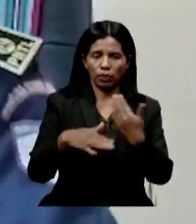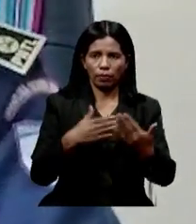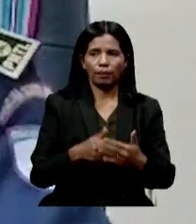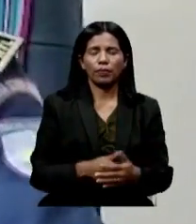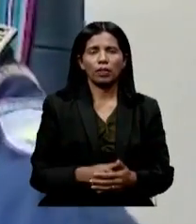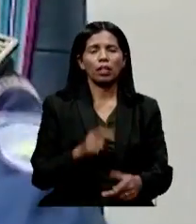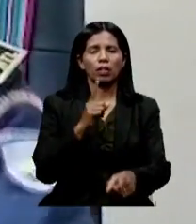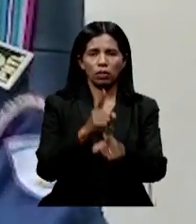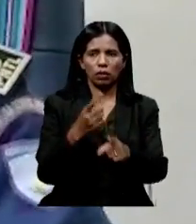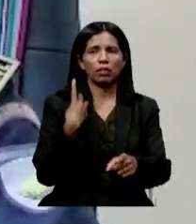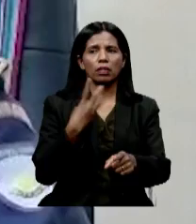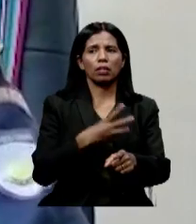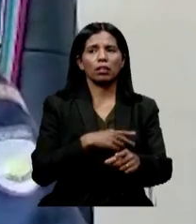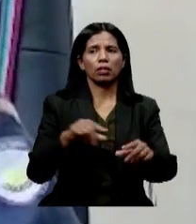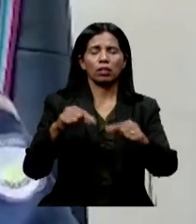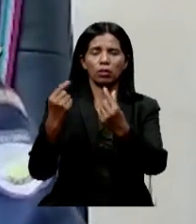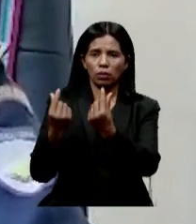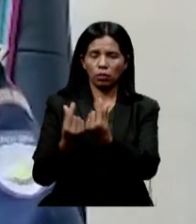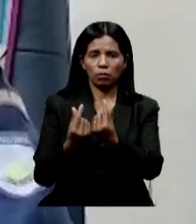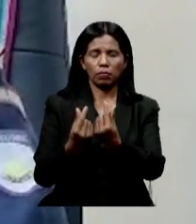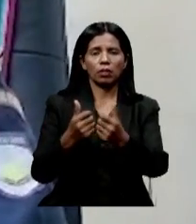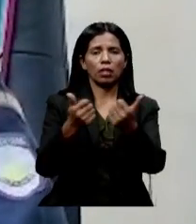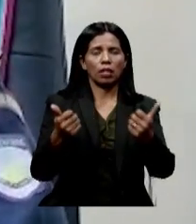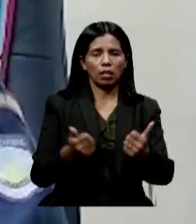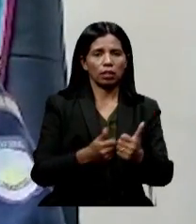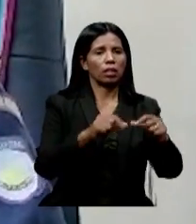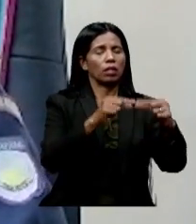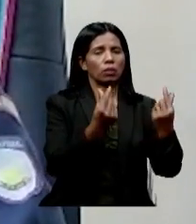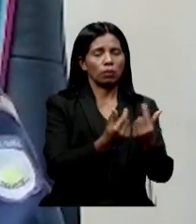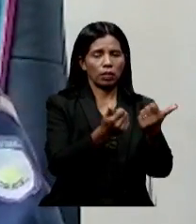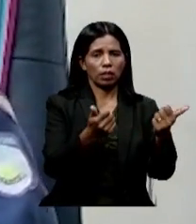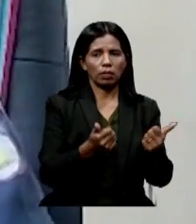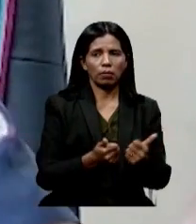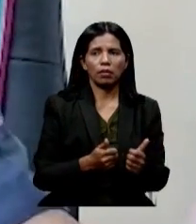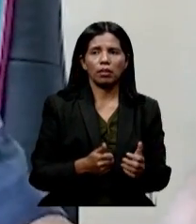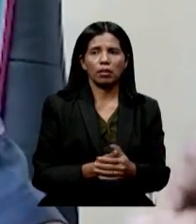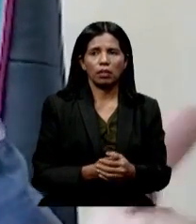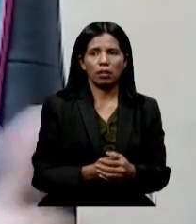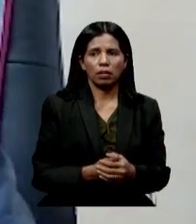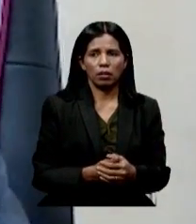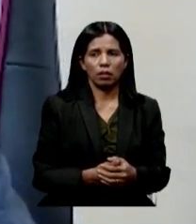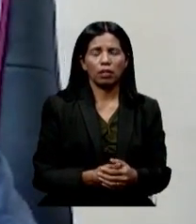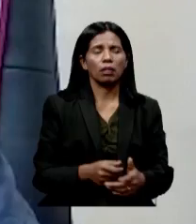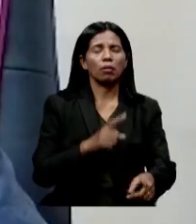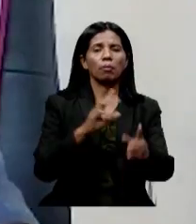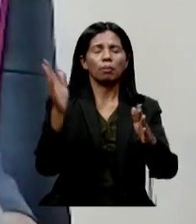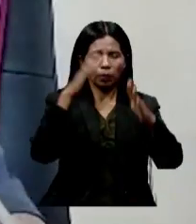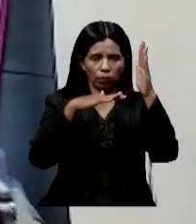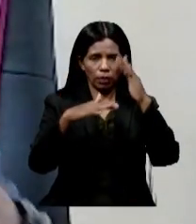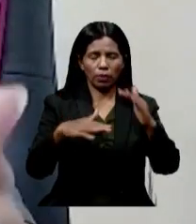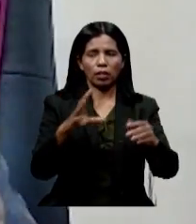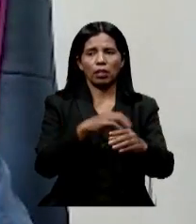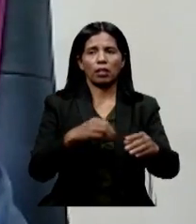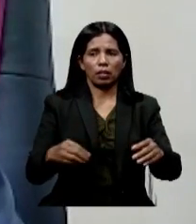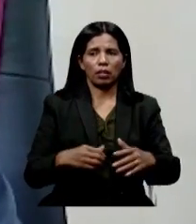Claro que ne entre gamo gamo, logo le? Se gamo gamo na, então, problema ne hansa corrente ne,